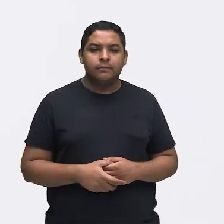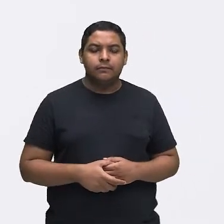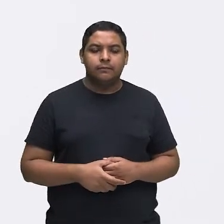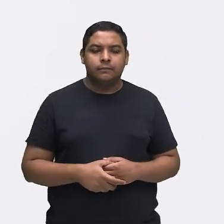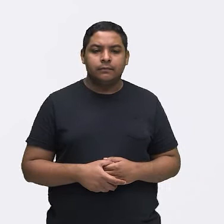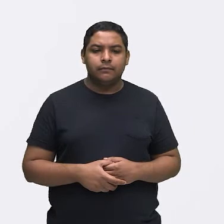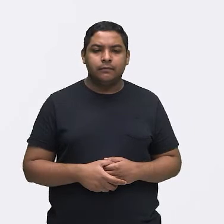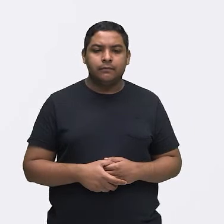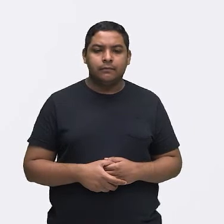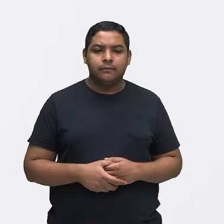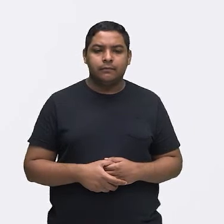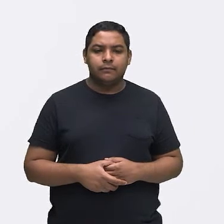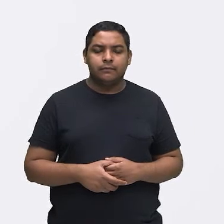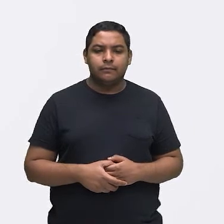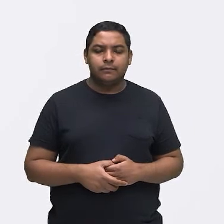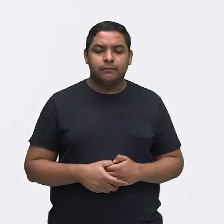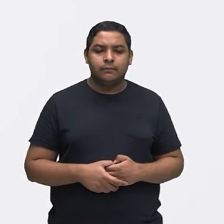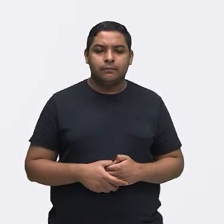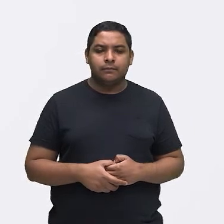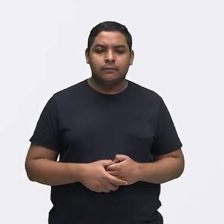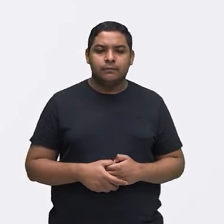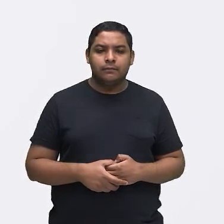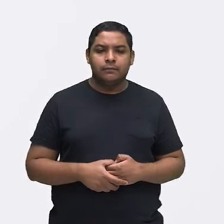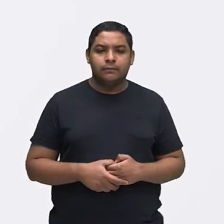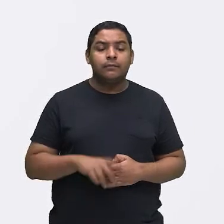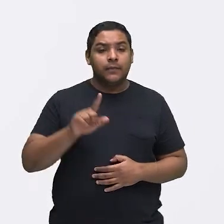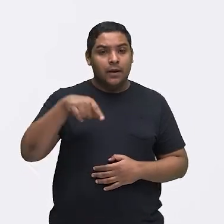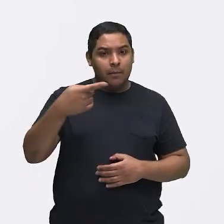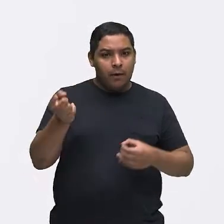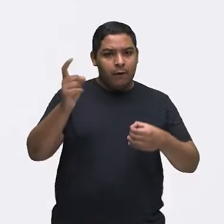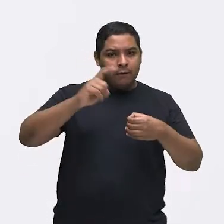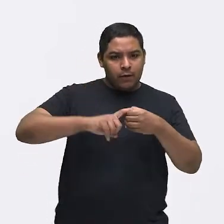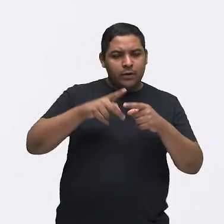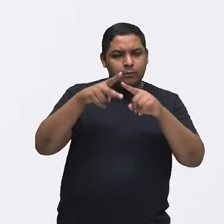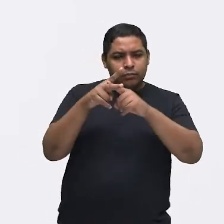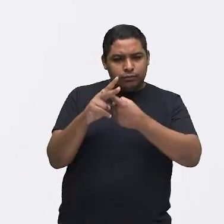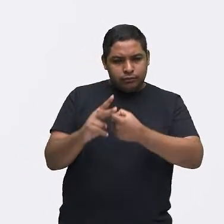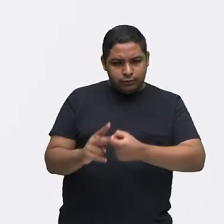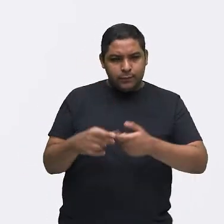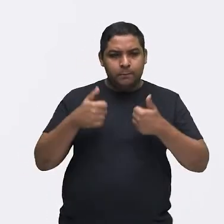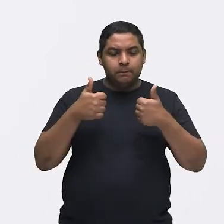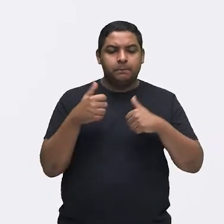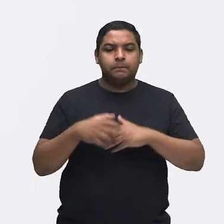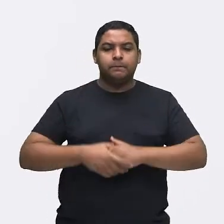reta, vertical, horizontal. Então, daqui a pouco nós voltamos para corrigir a questão.